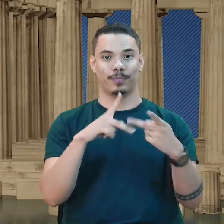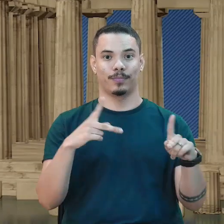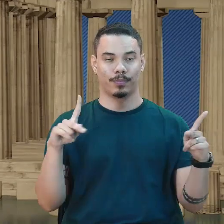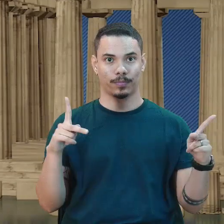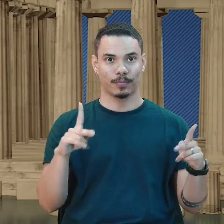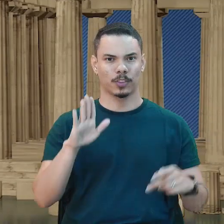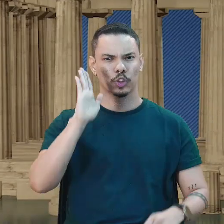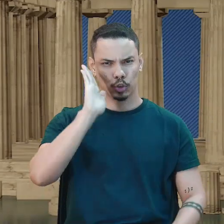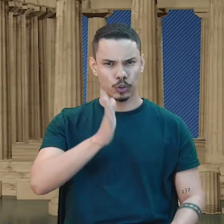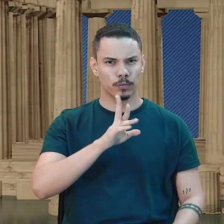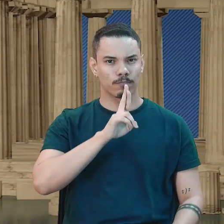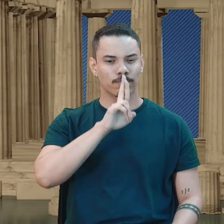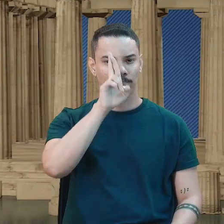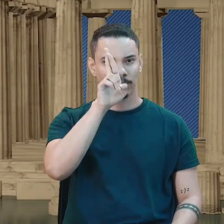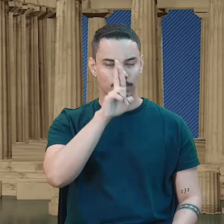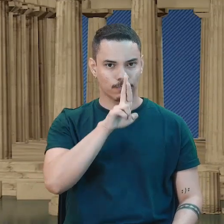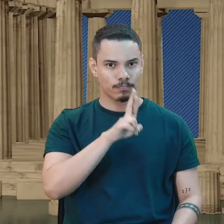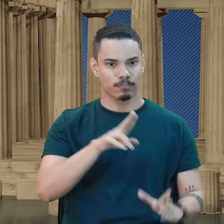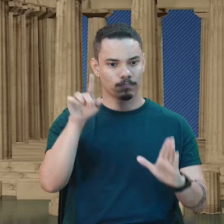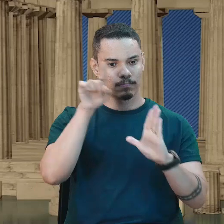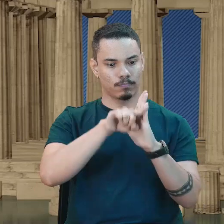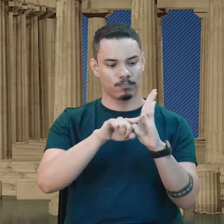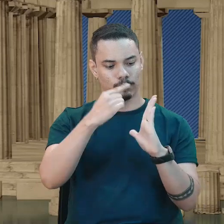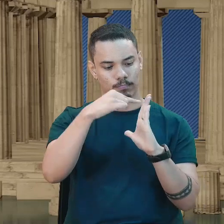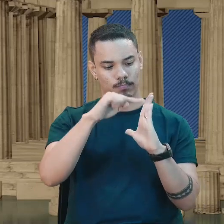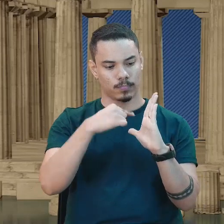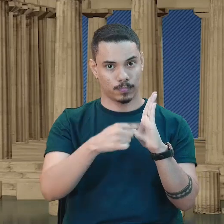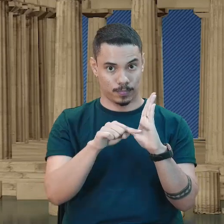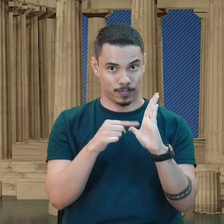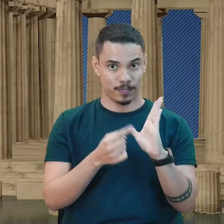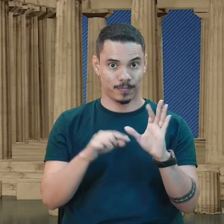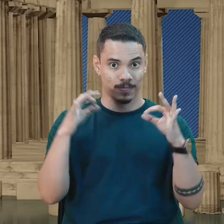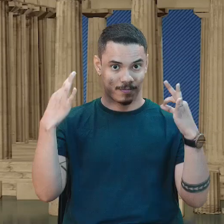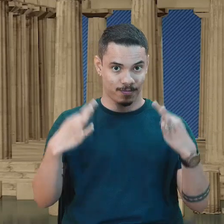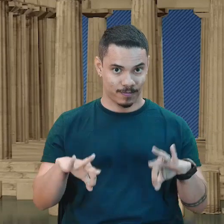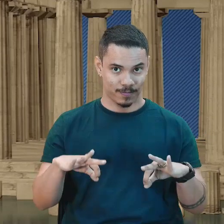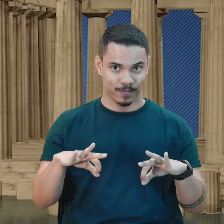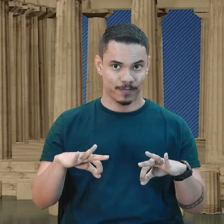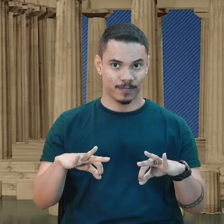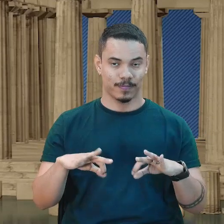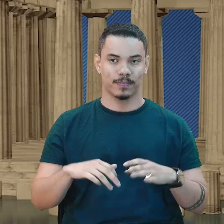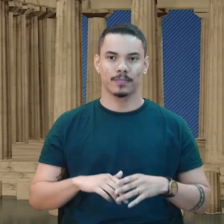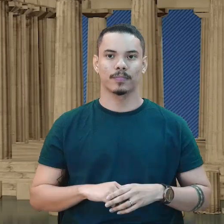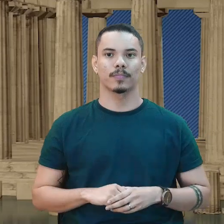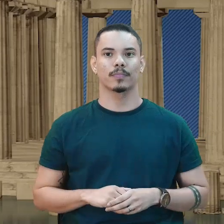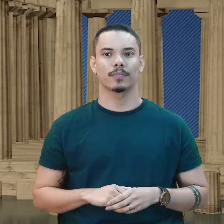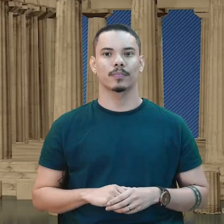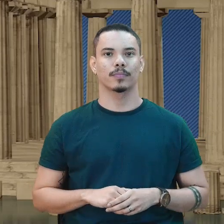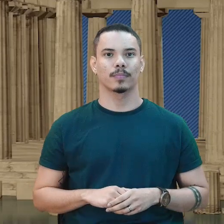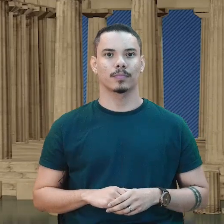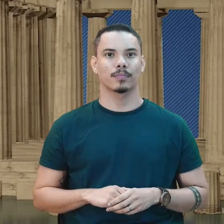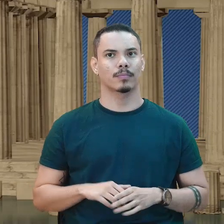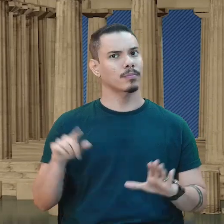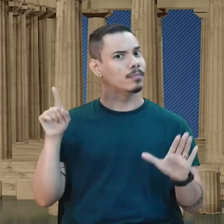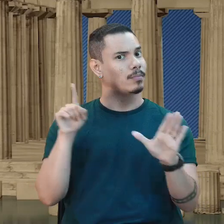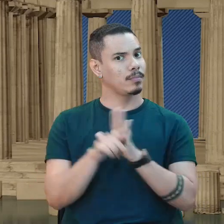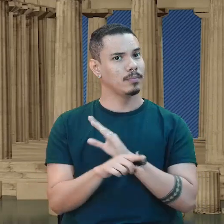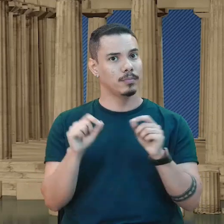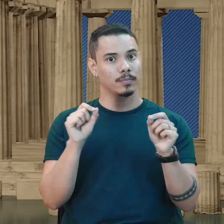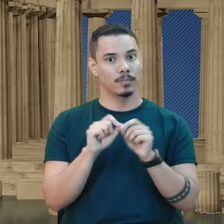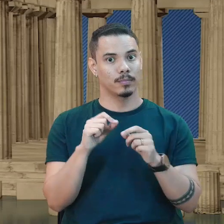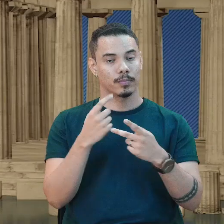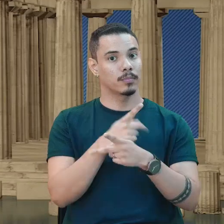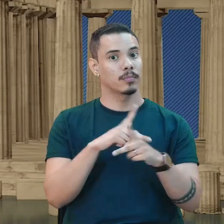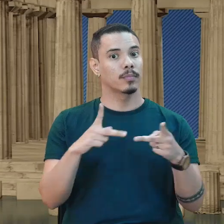Responderam as alternativas de forma correta? É uma perguntinha que eu já faço logo de cara, que eu